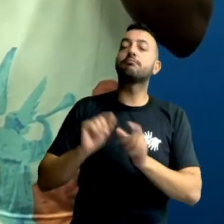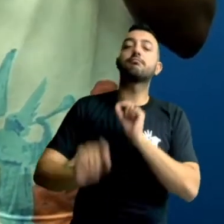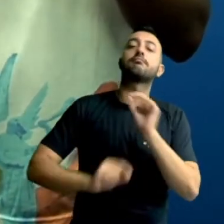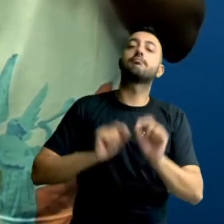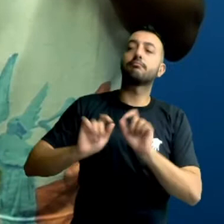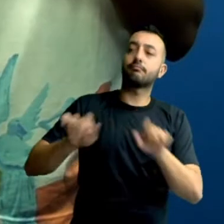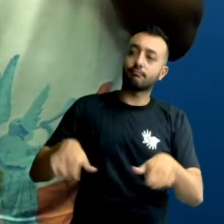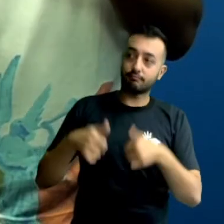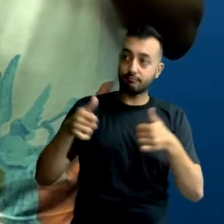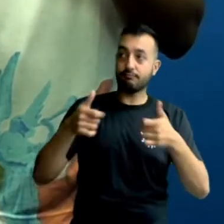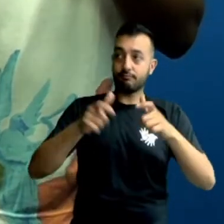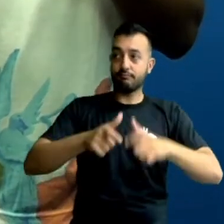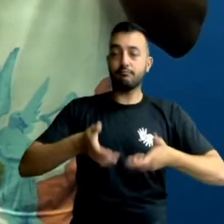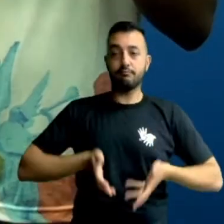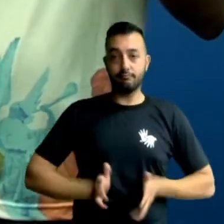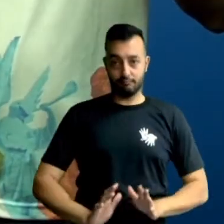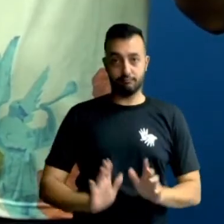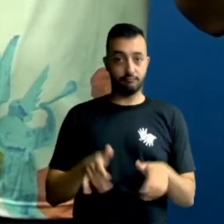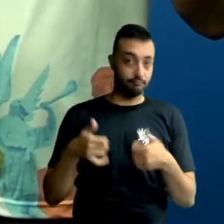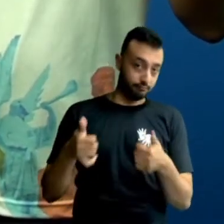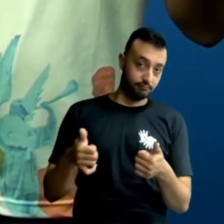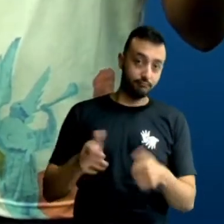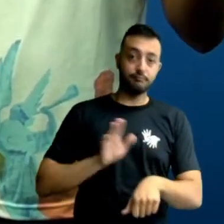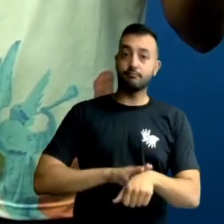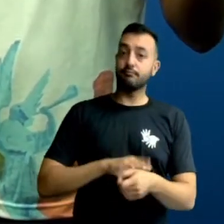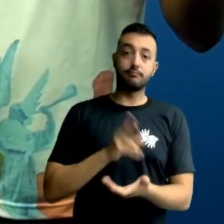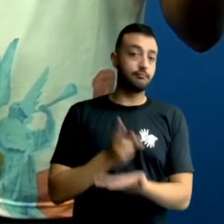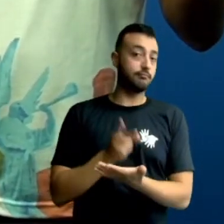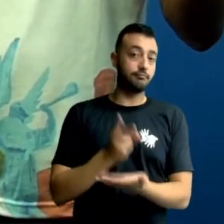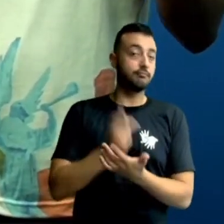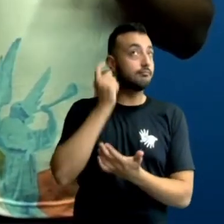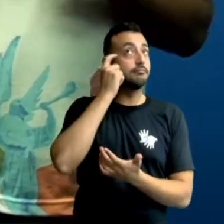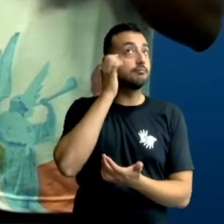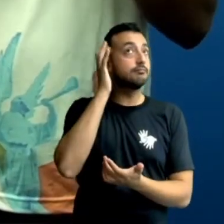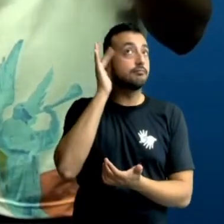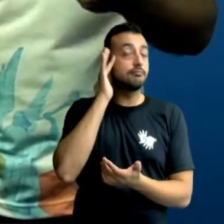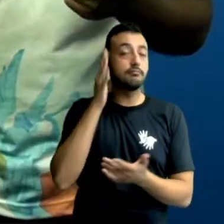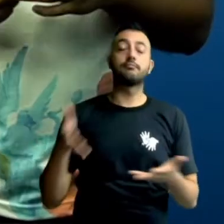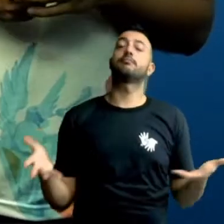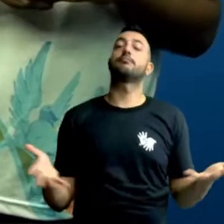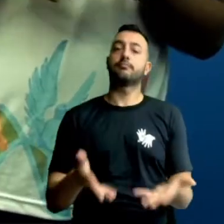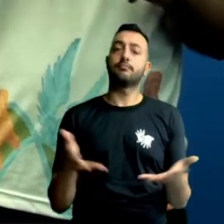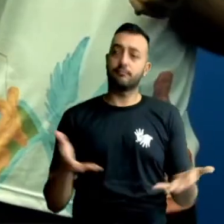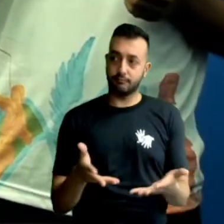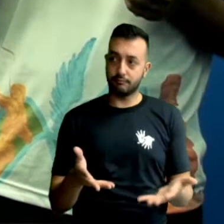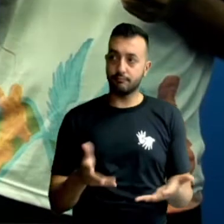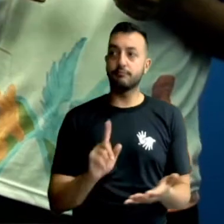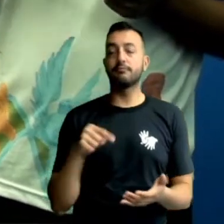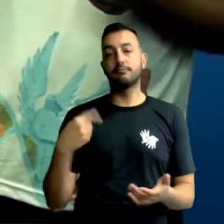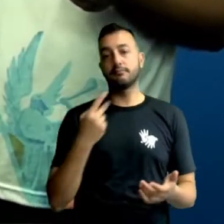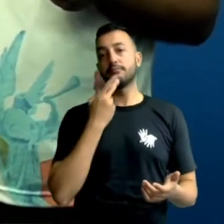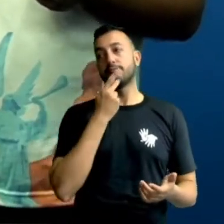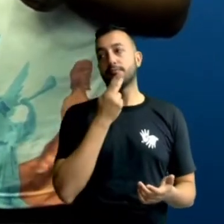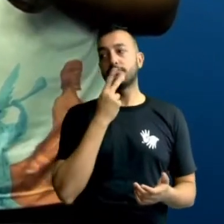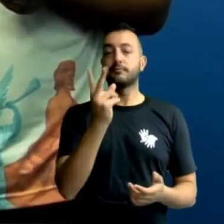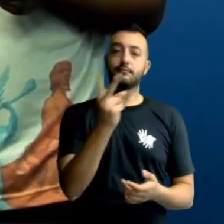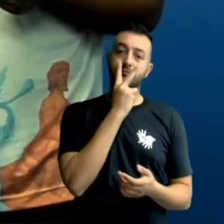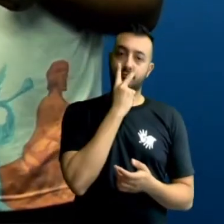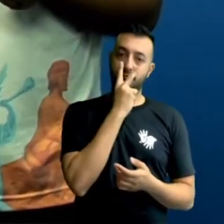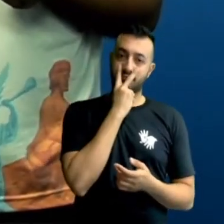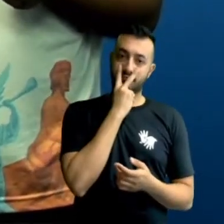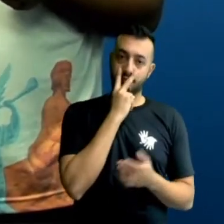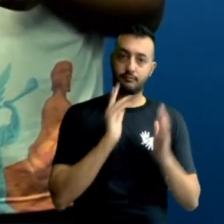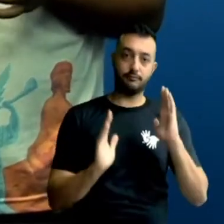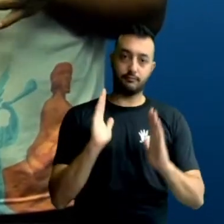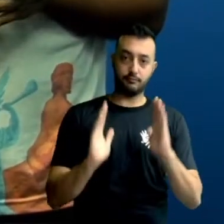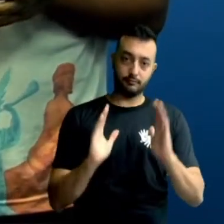locais que a gente nasce, tá bem? O tempo todo a gente tem que ter isso em mente, certo? Hoje, nós iremos falar sobre Vitória de Santo Antão